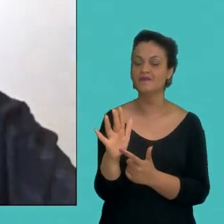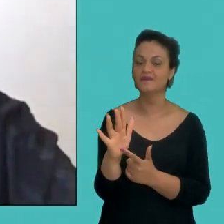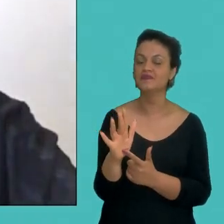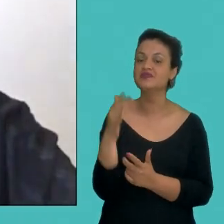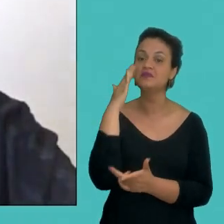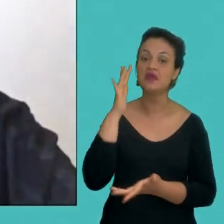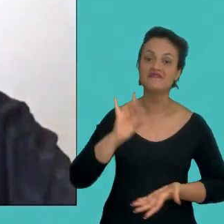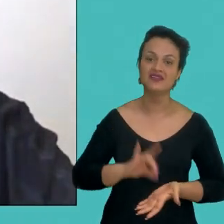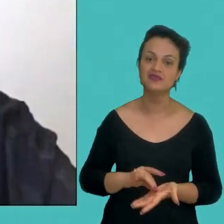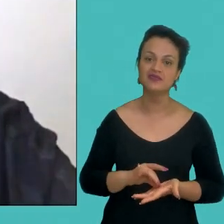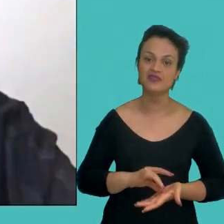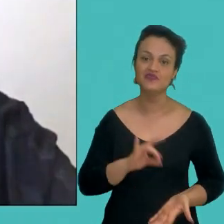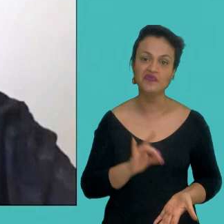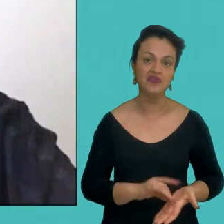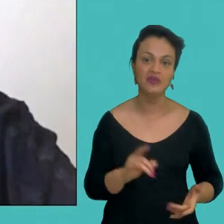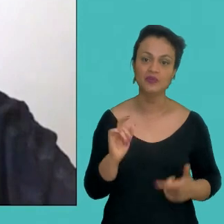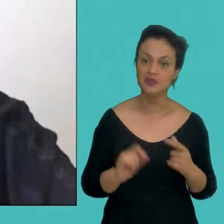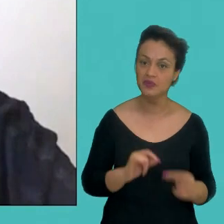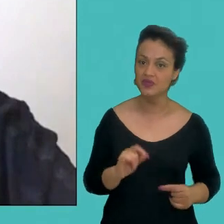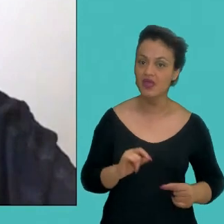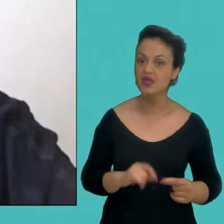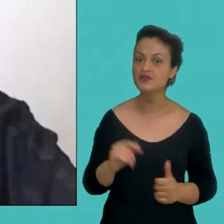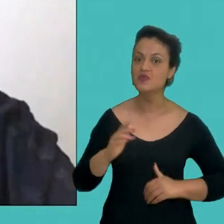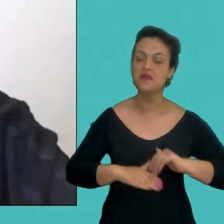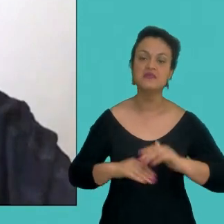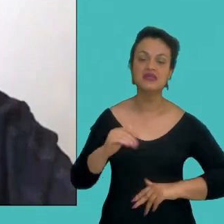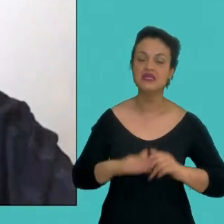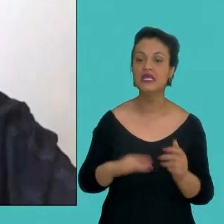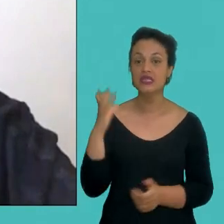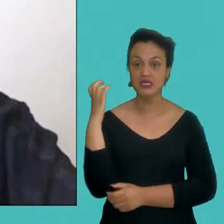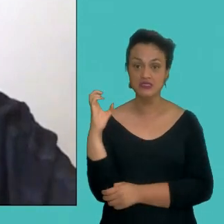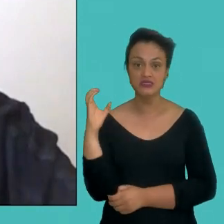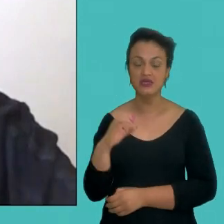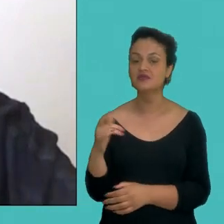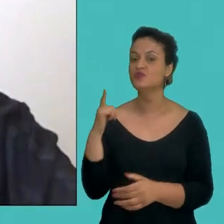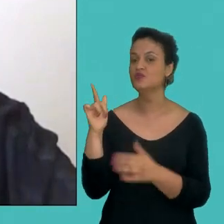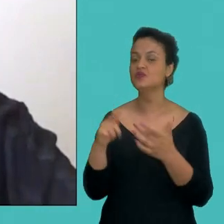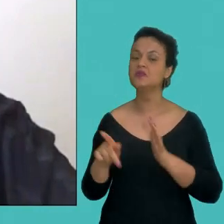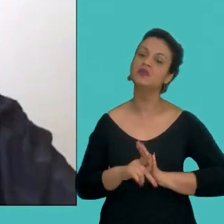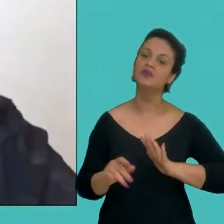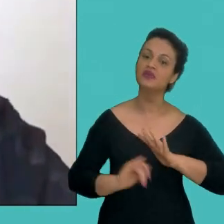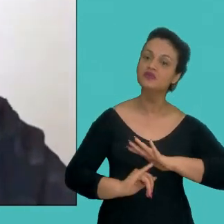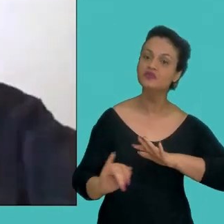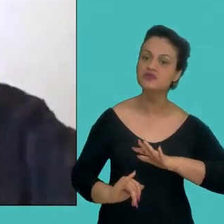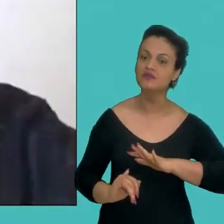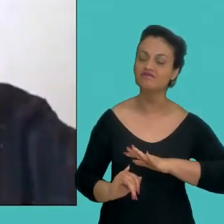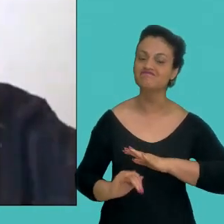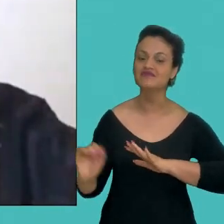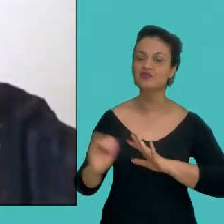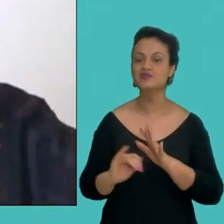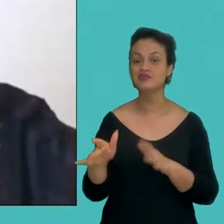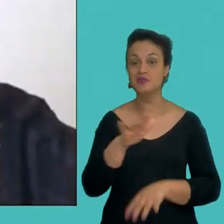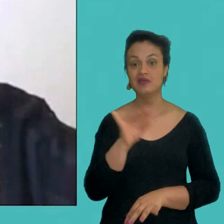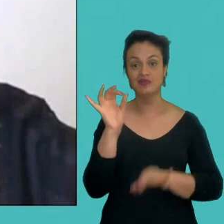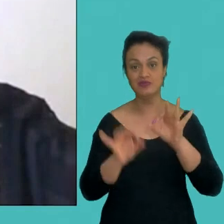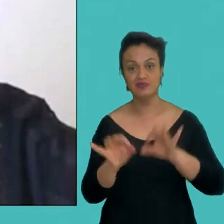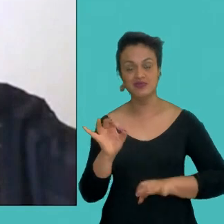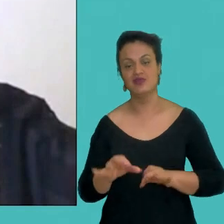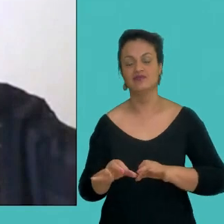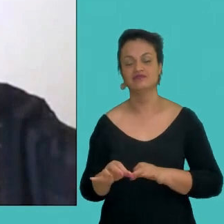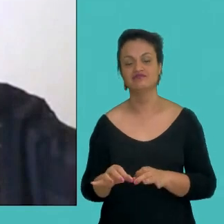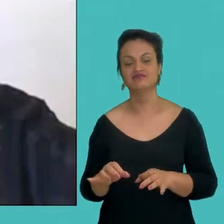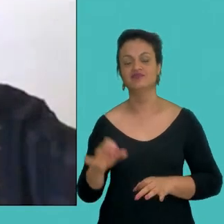de trazer a chamada veracidade dos fatos. Eu apliquei isso à ciência, se aplica igualmente a muitas instituições,